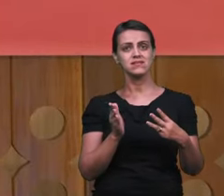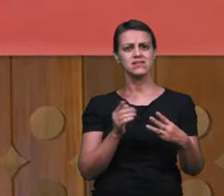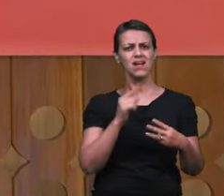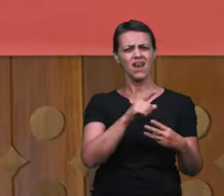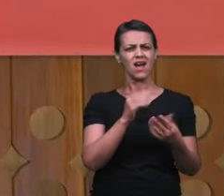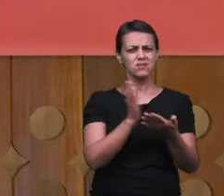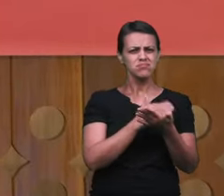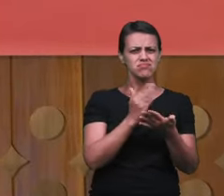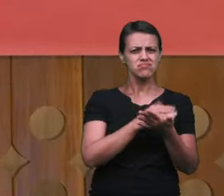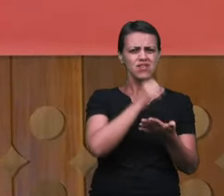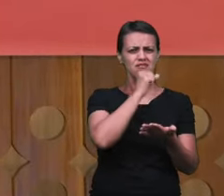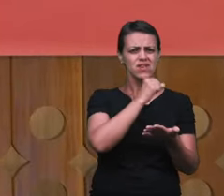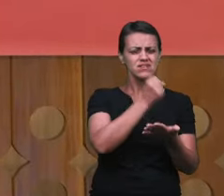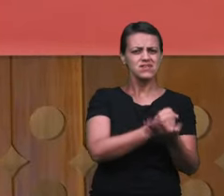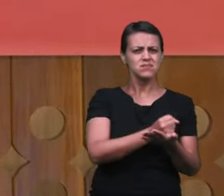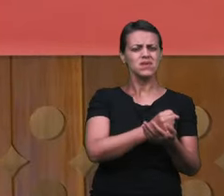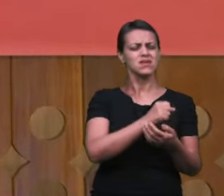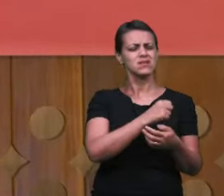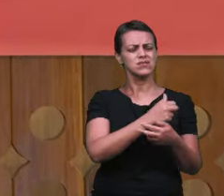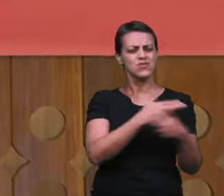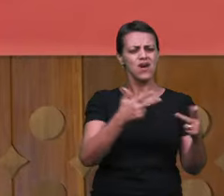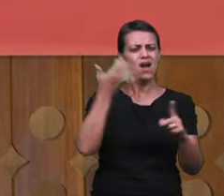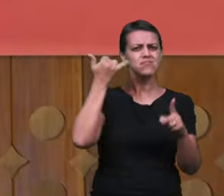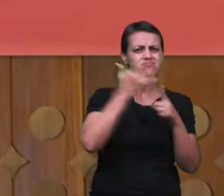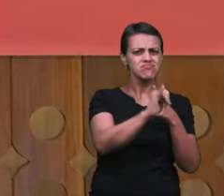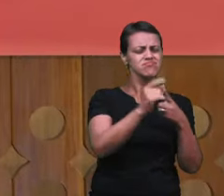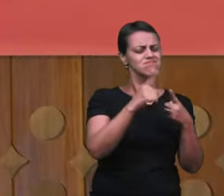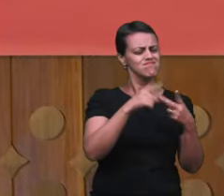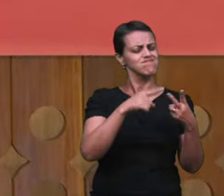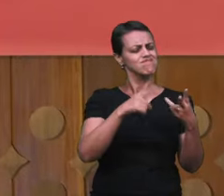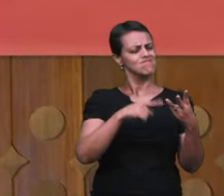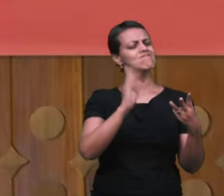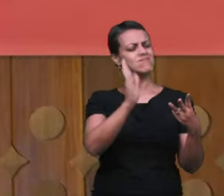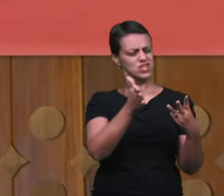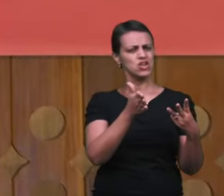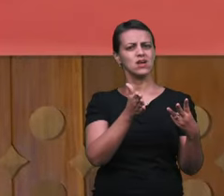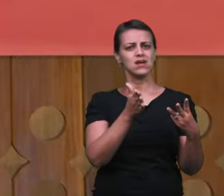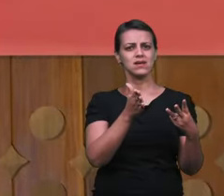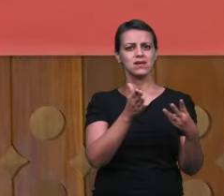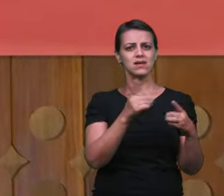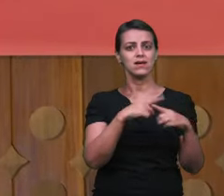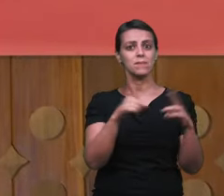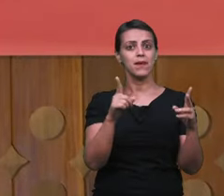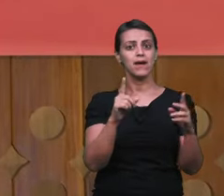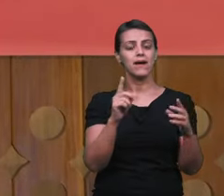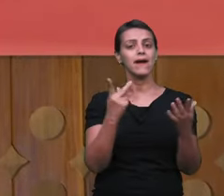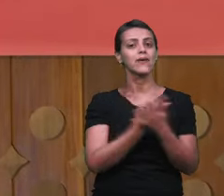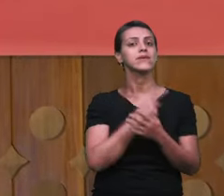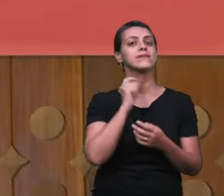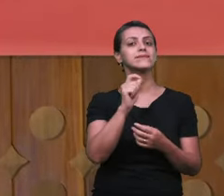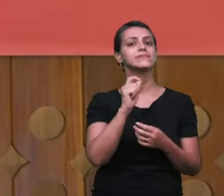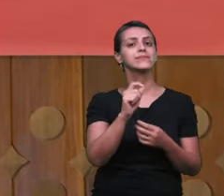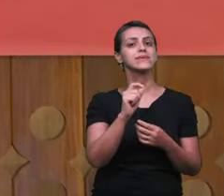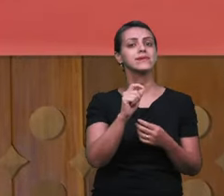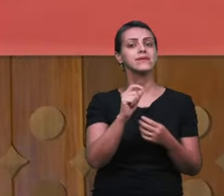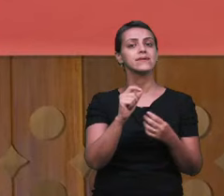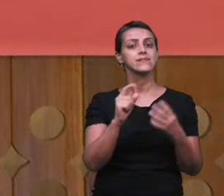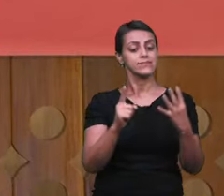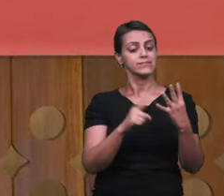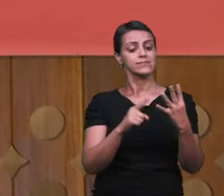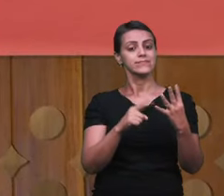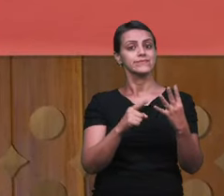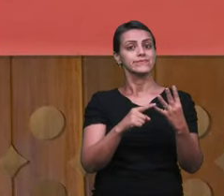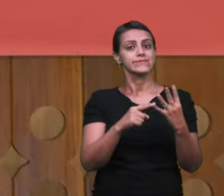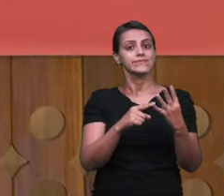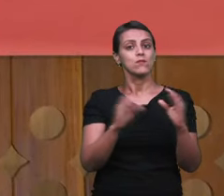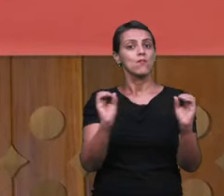Então, está tudo certo, está todo mundo ouvindo. Mas vai chegar um momento que não vai ouvir mais. Porque o Senhor não vai